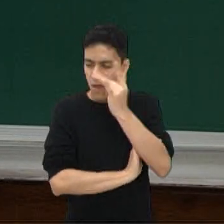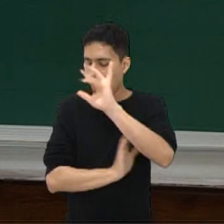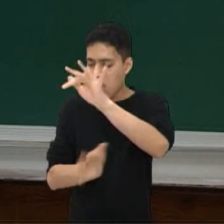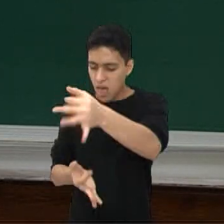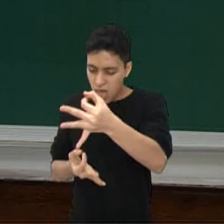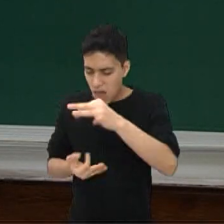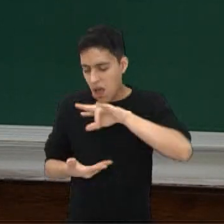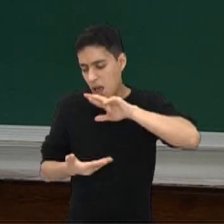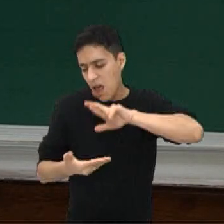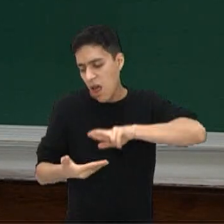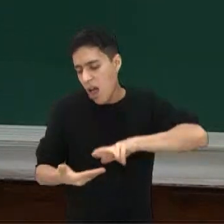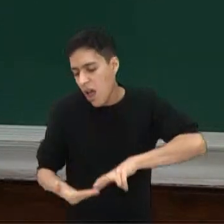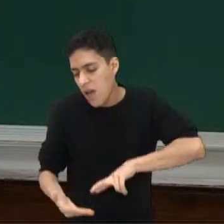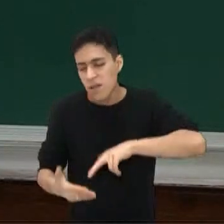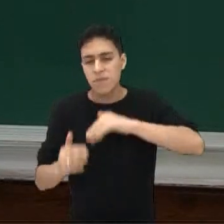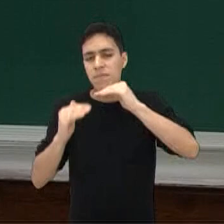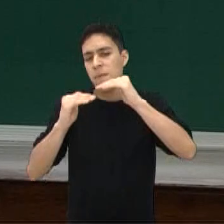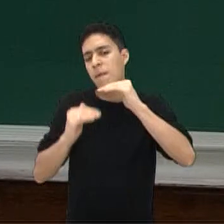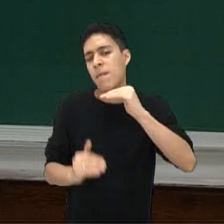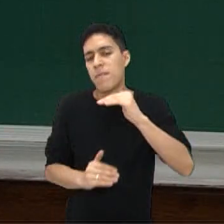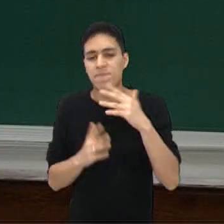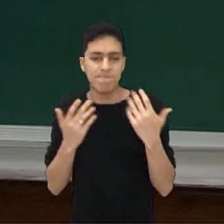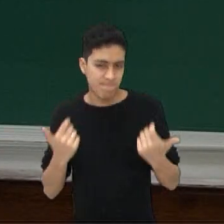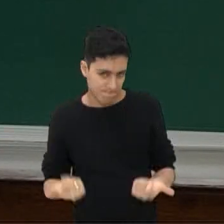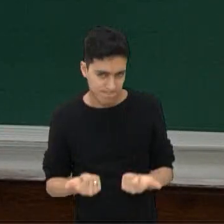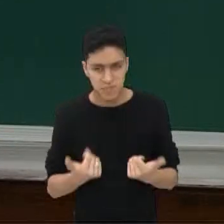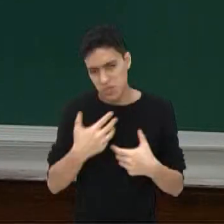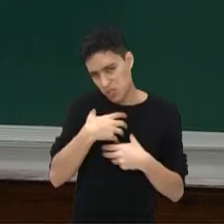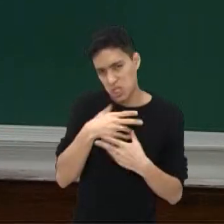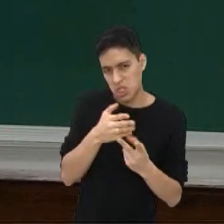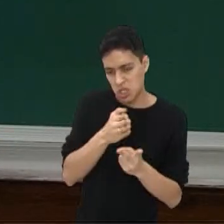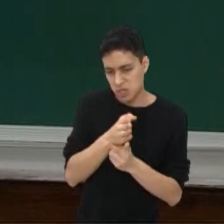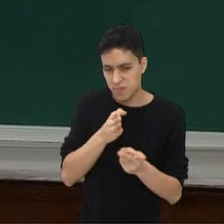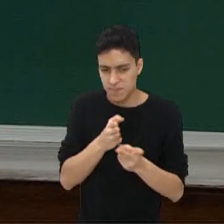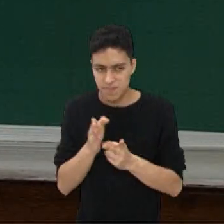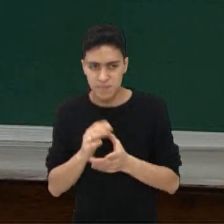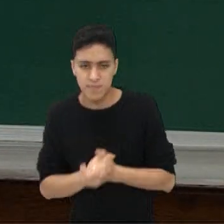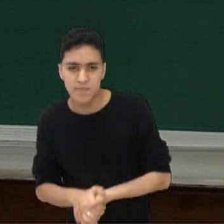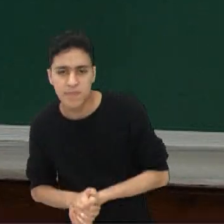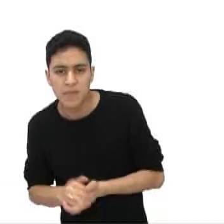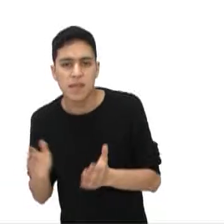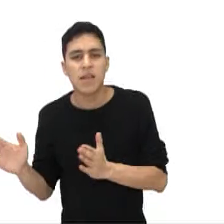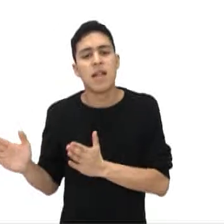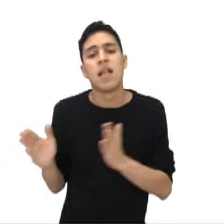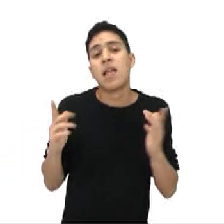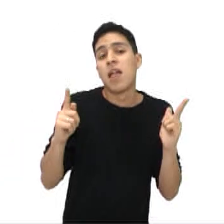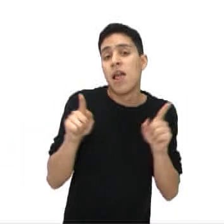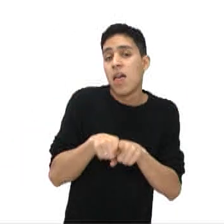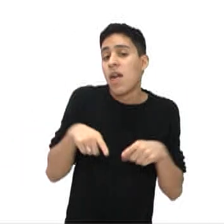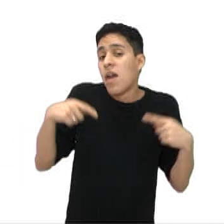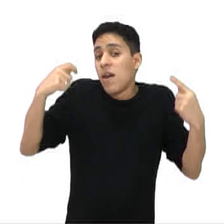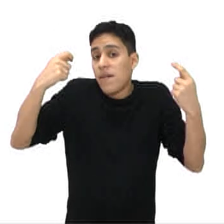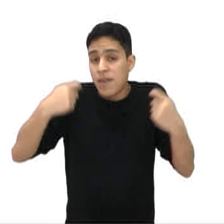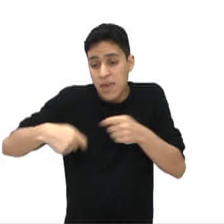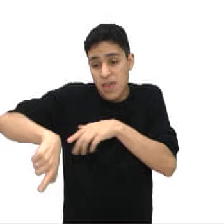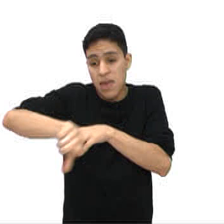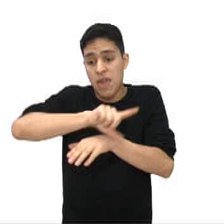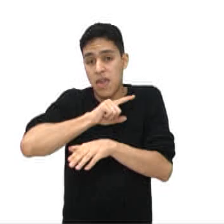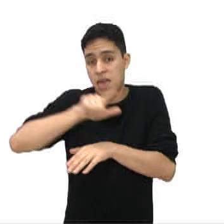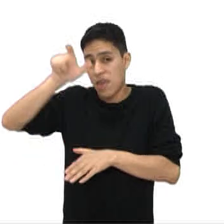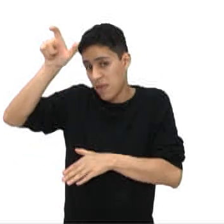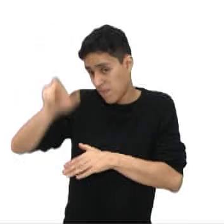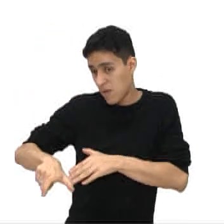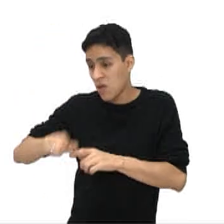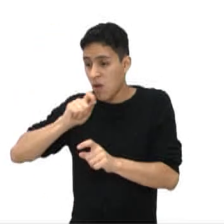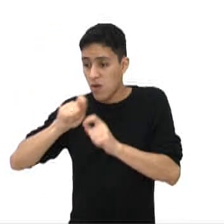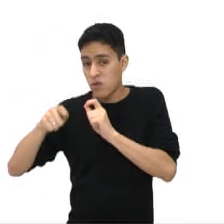entrevistado responde ali, logo abaixo, escrevendo, tá bom? Também há necessidade de estudo prévio do